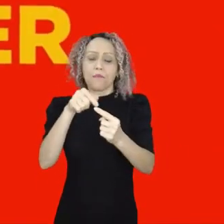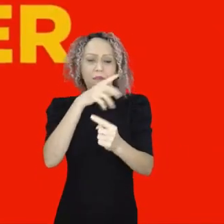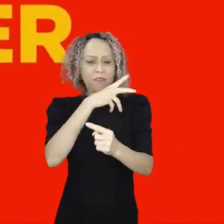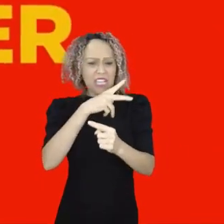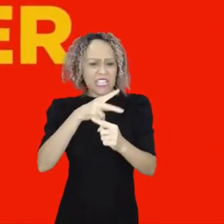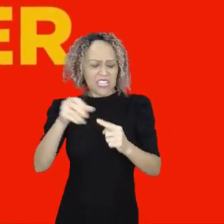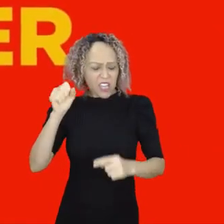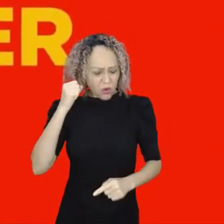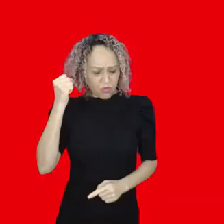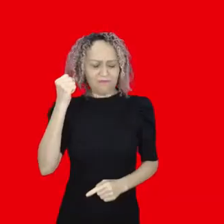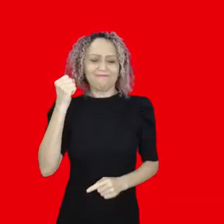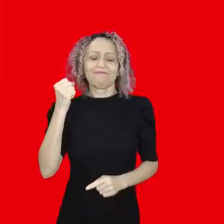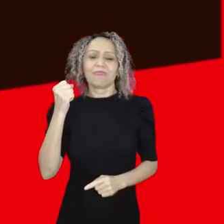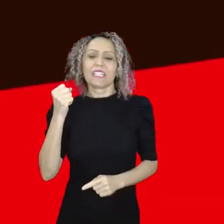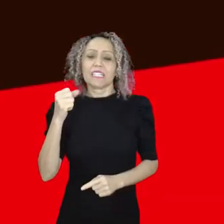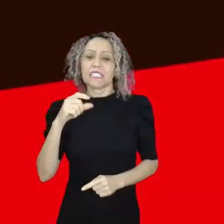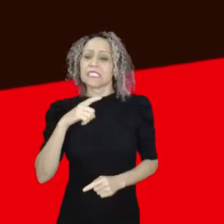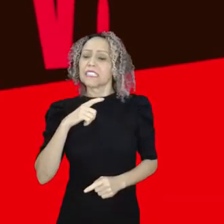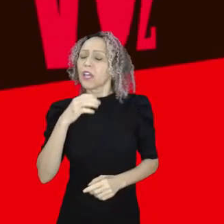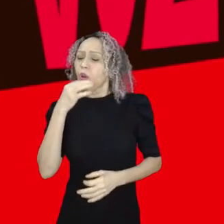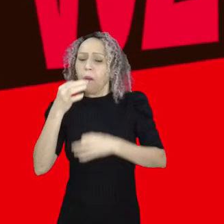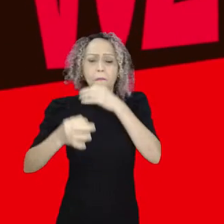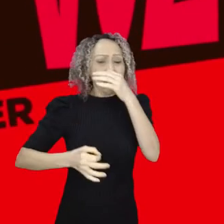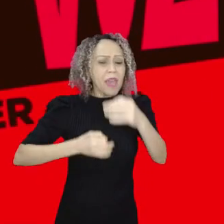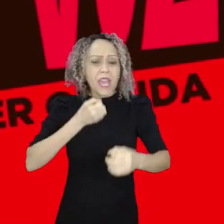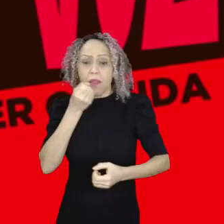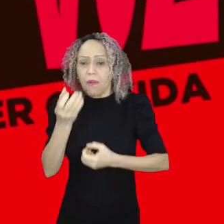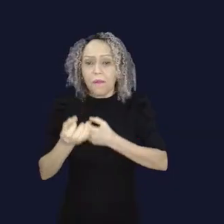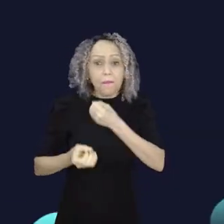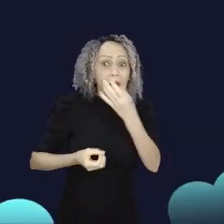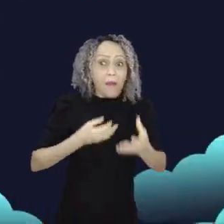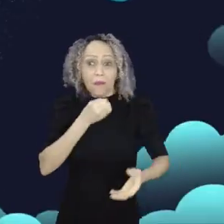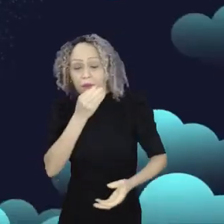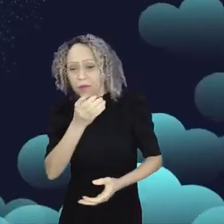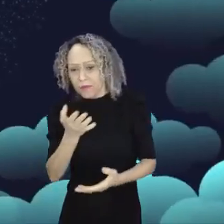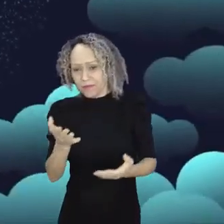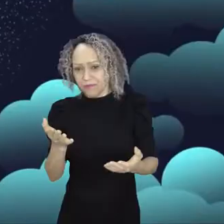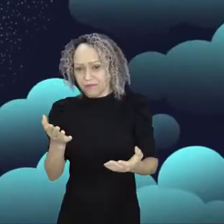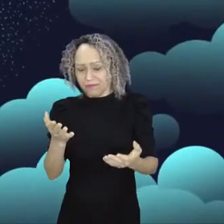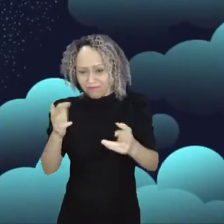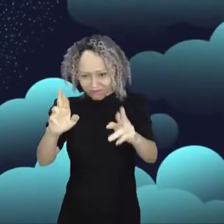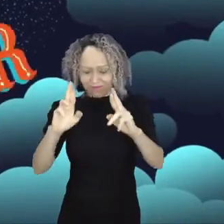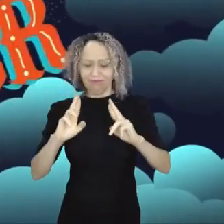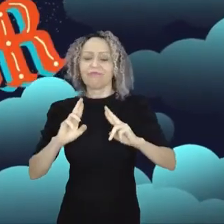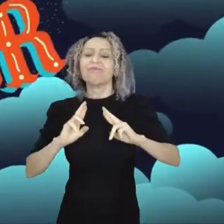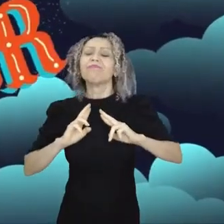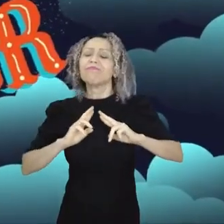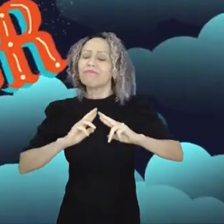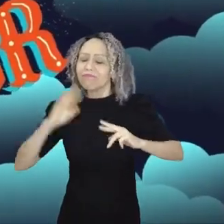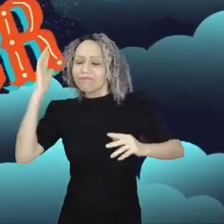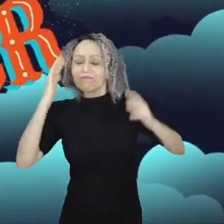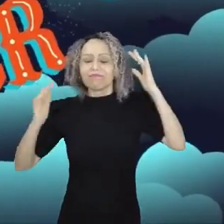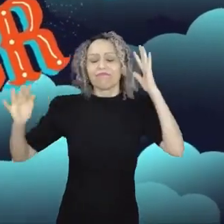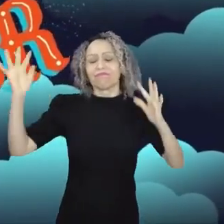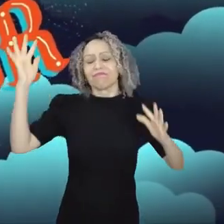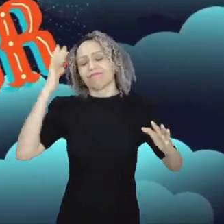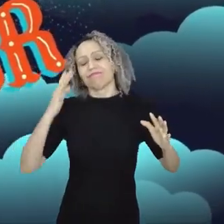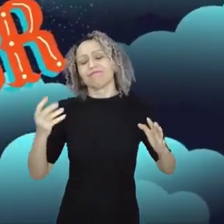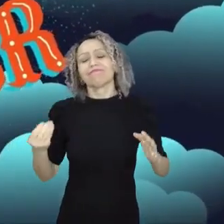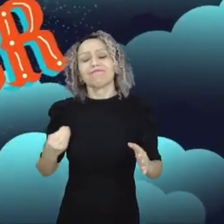batalhando pra vencer. Tenho voz pra ser ouvida, tenho sonhos pra